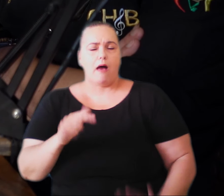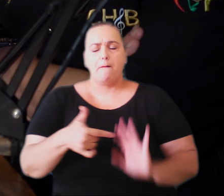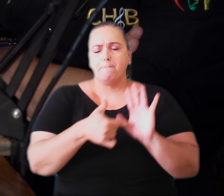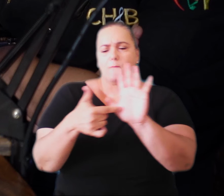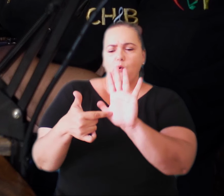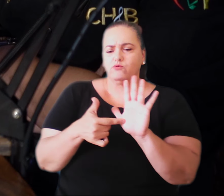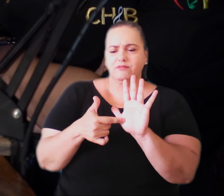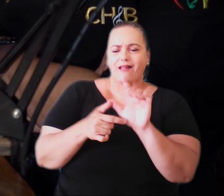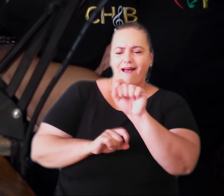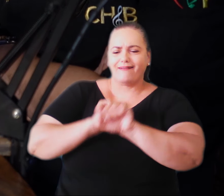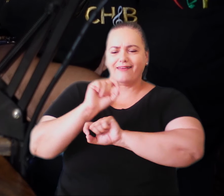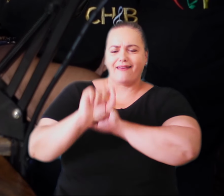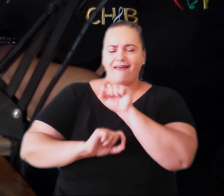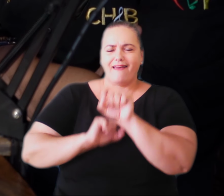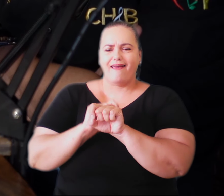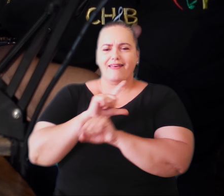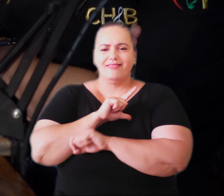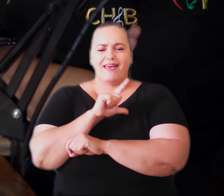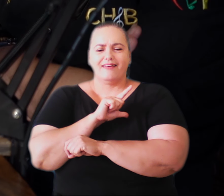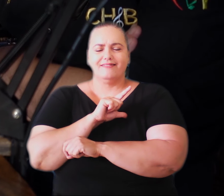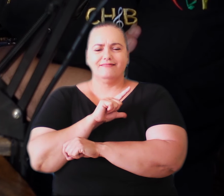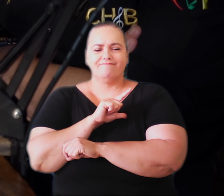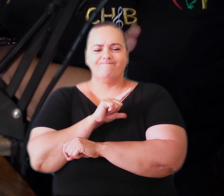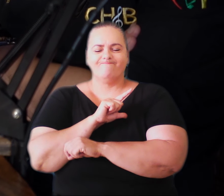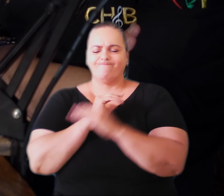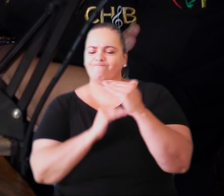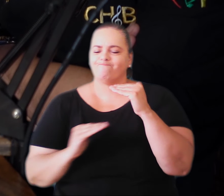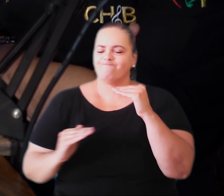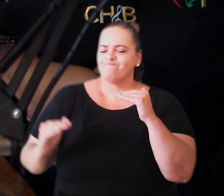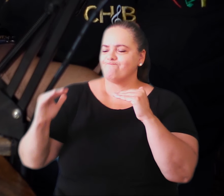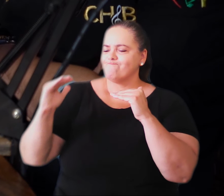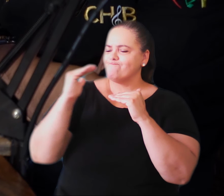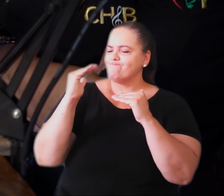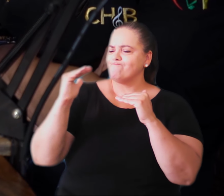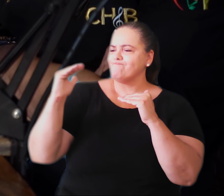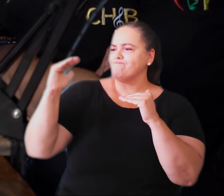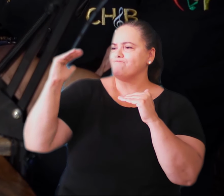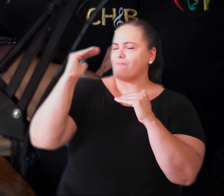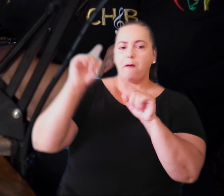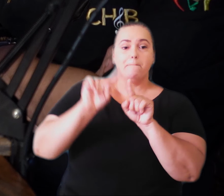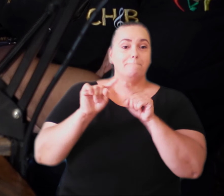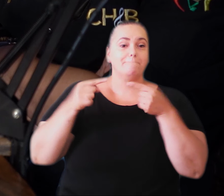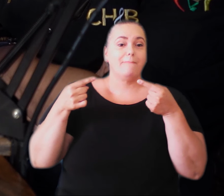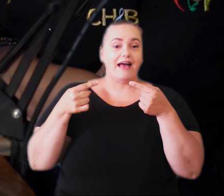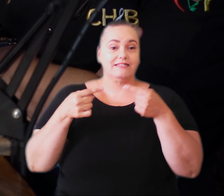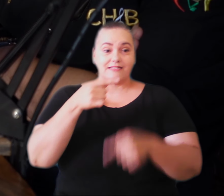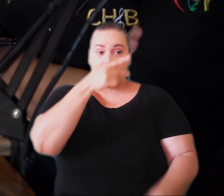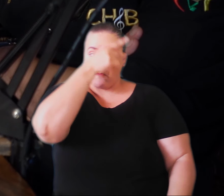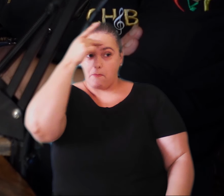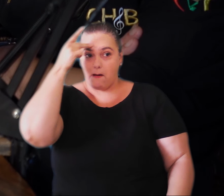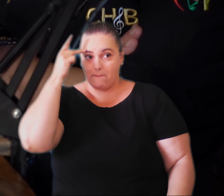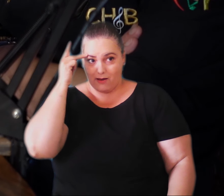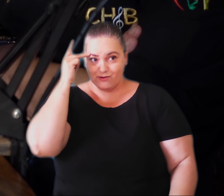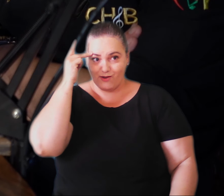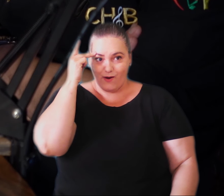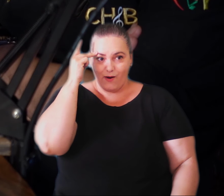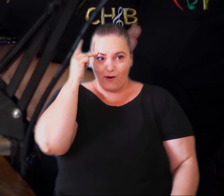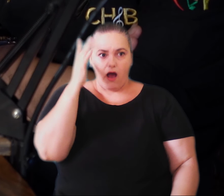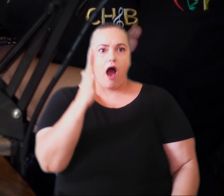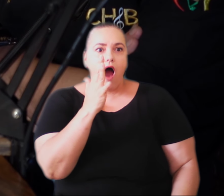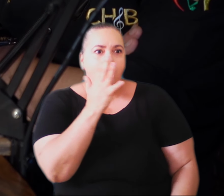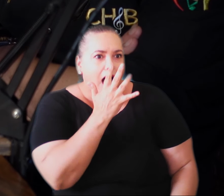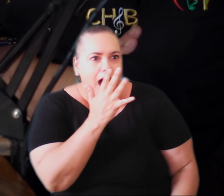que tem esse grau de fineza, mas você é uma pessoa que é admirada por